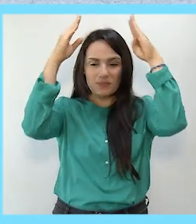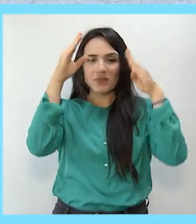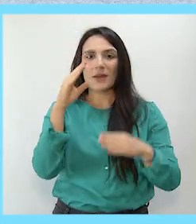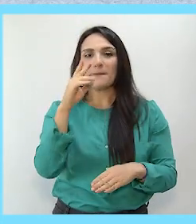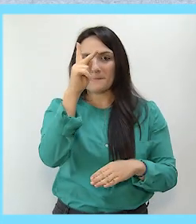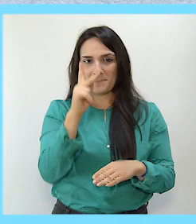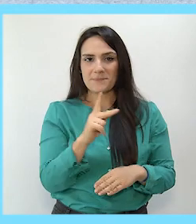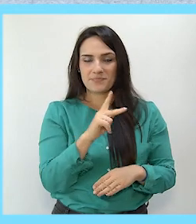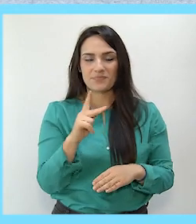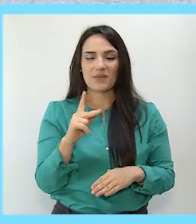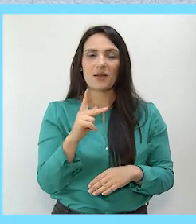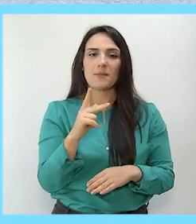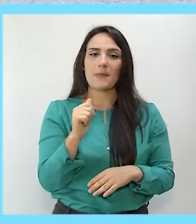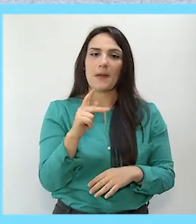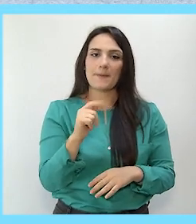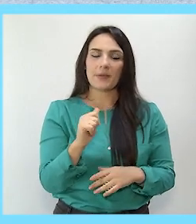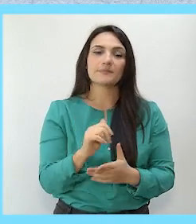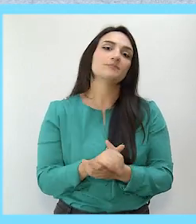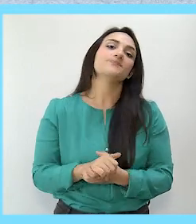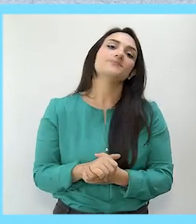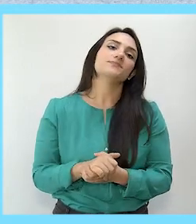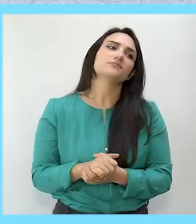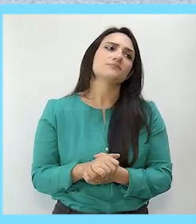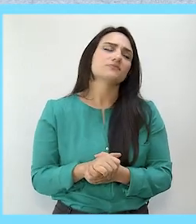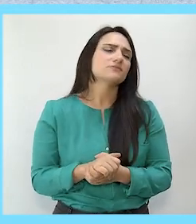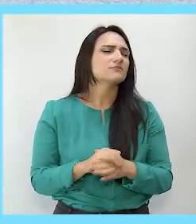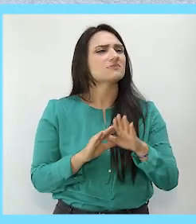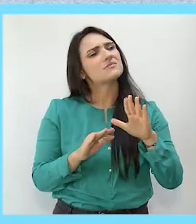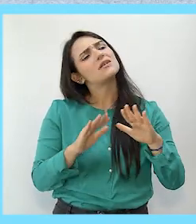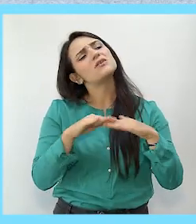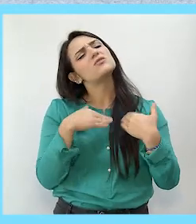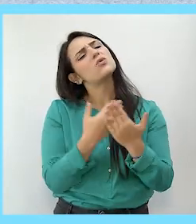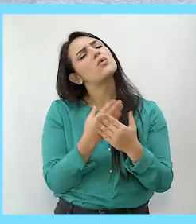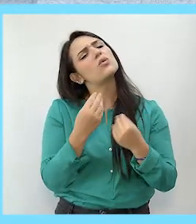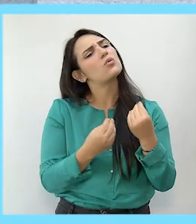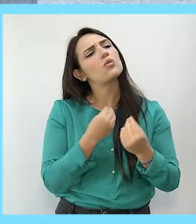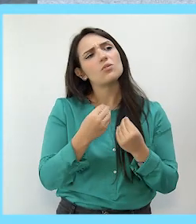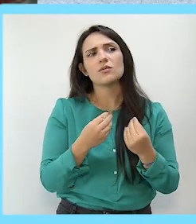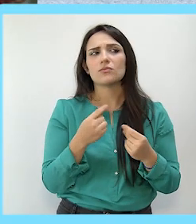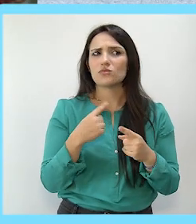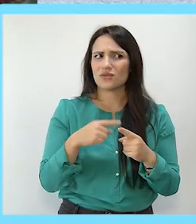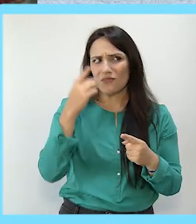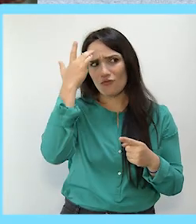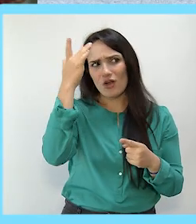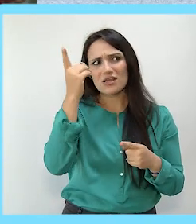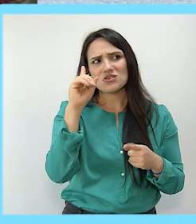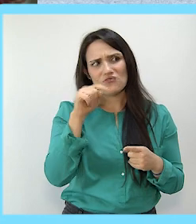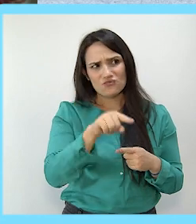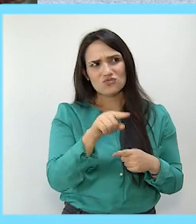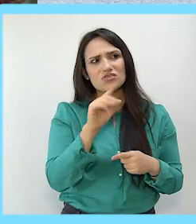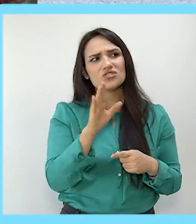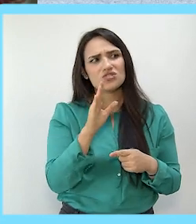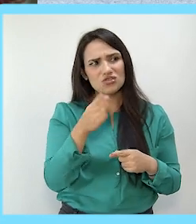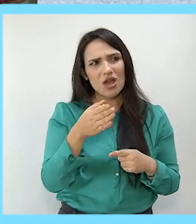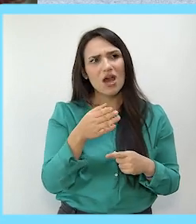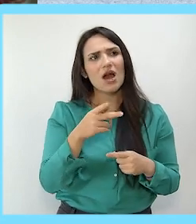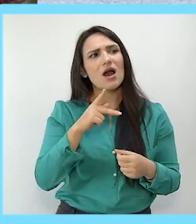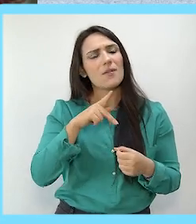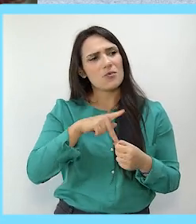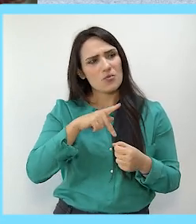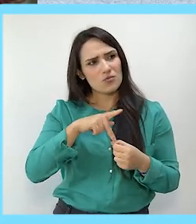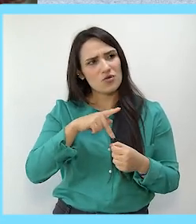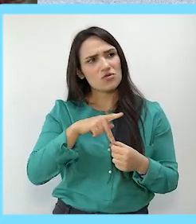bacana. E a escola, porque não é fácil, né? Daqui a pouco a gente vai ver, você foi promotora no